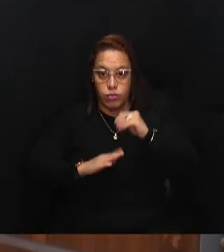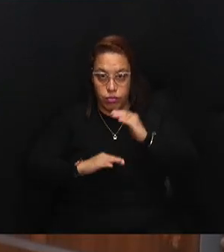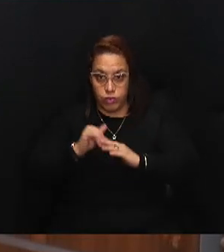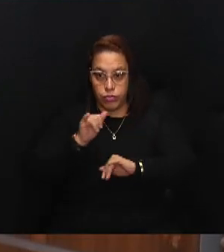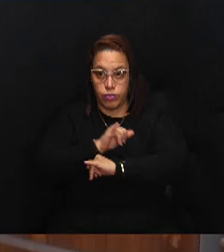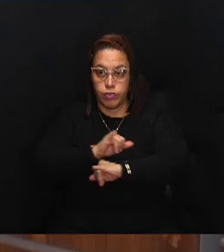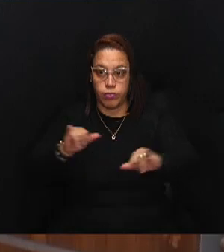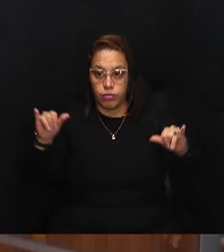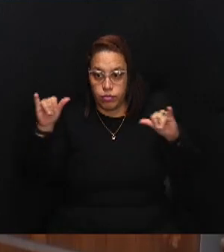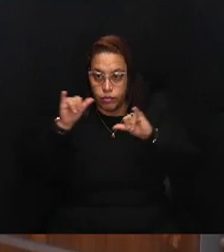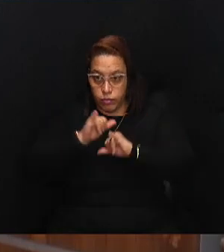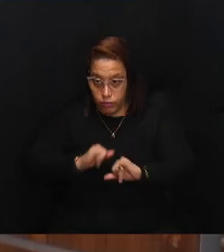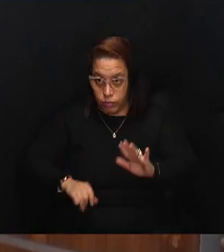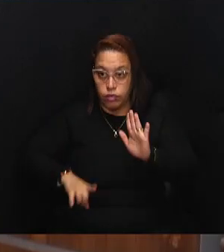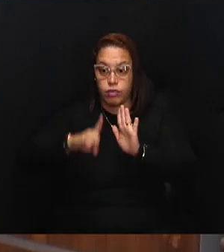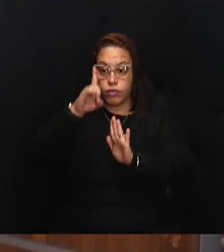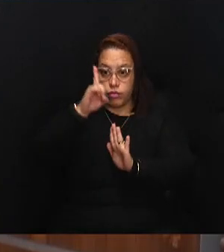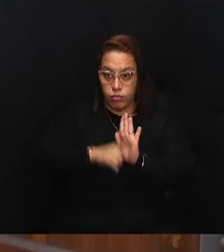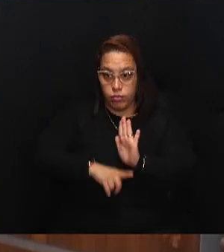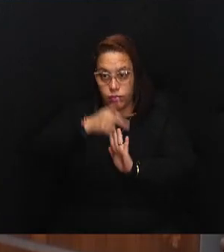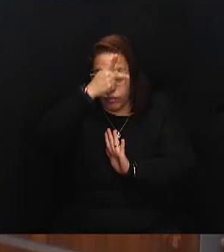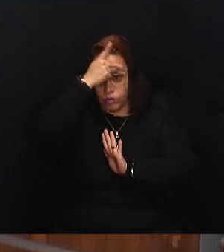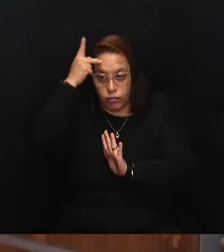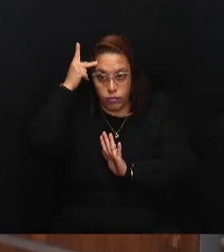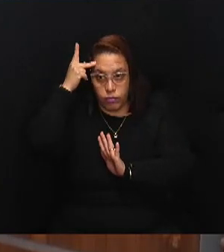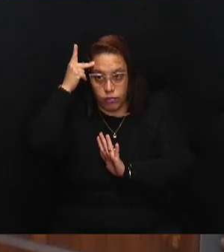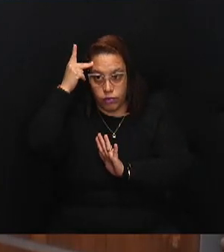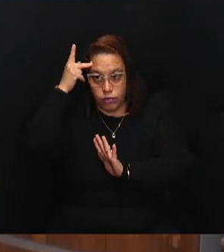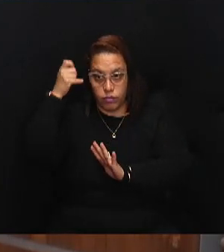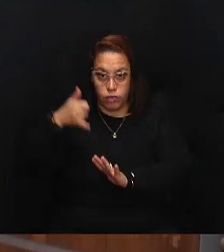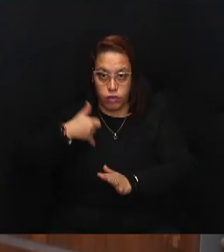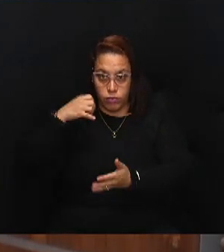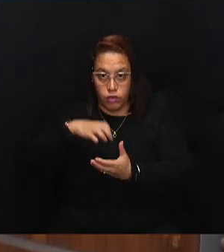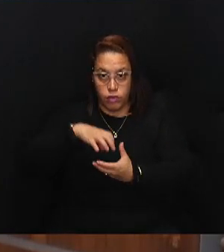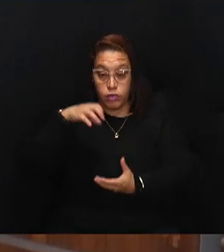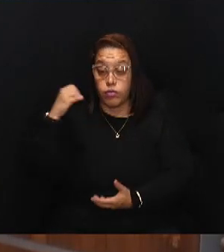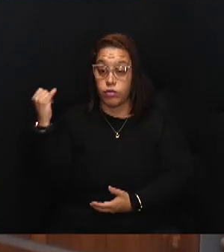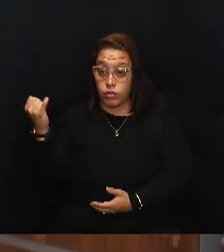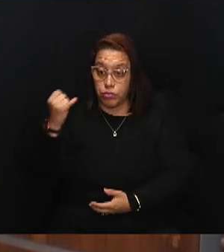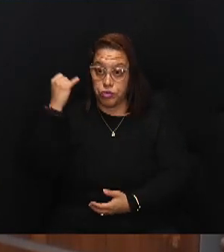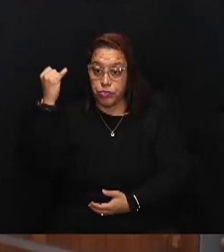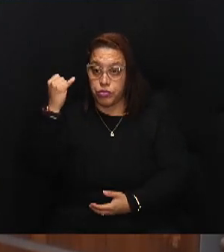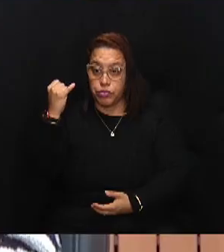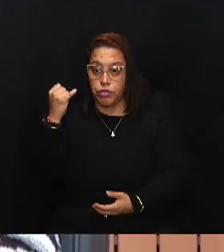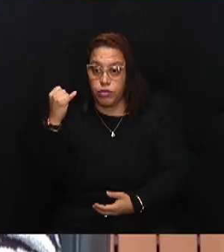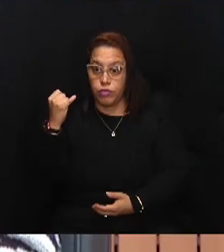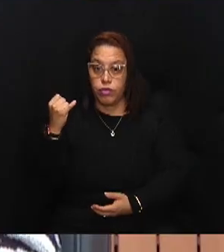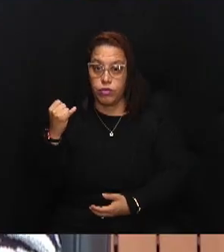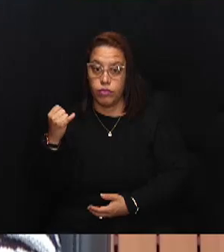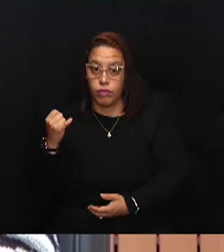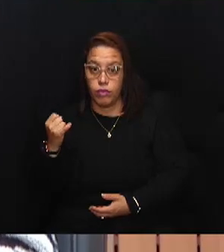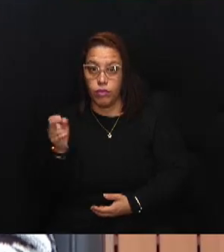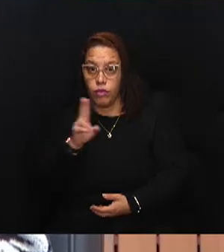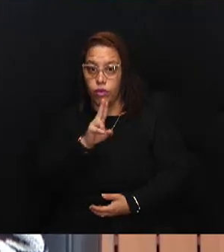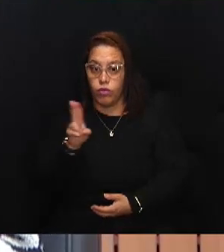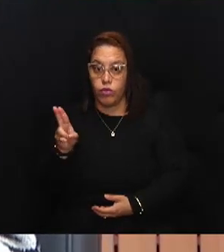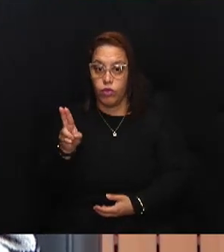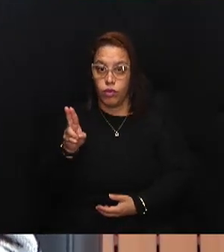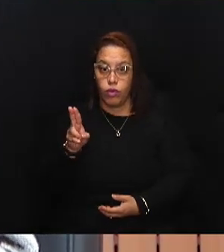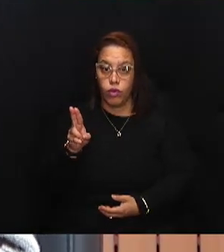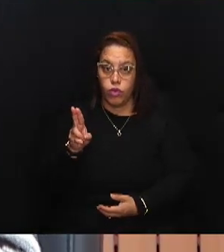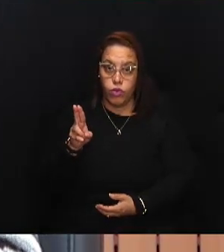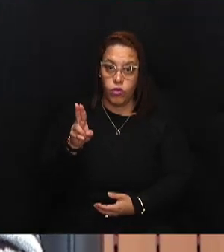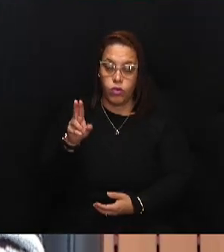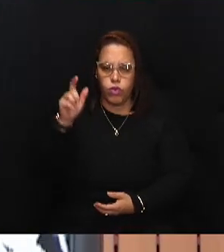dos direitos da pessoa idosa, mas é um mês muito importante, é um mês que nós estamos até renomeando ele, não é apenas um mês